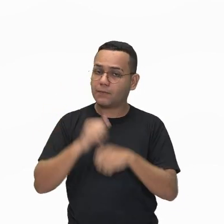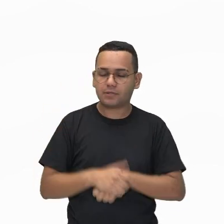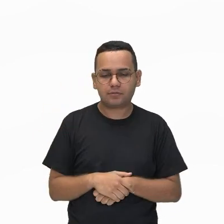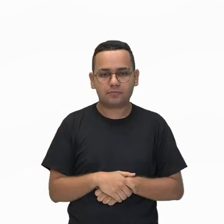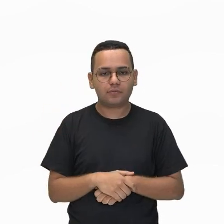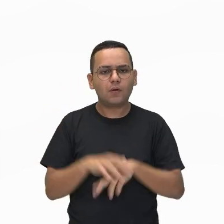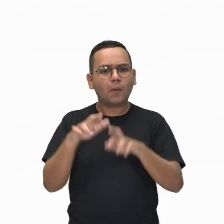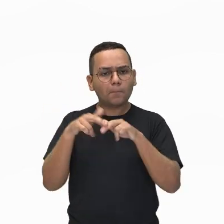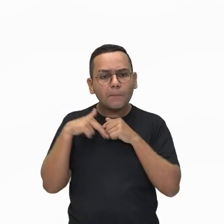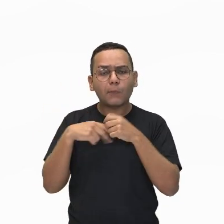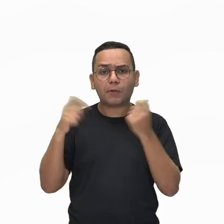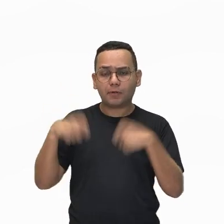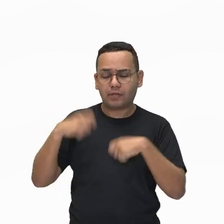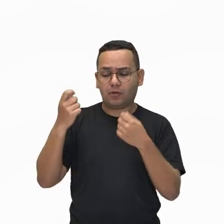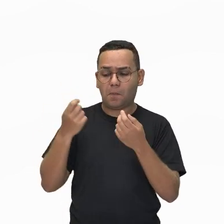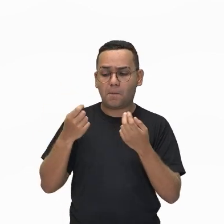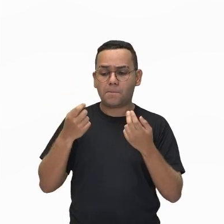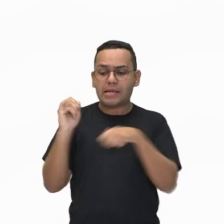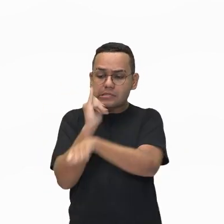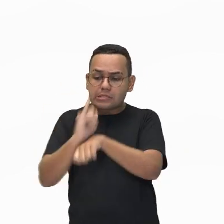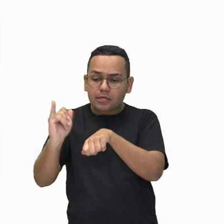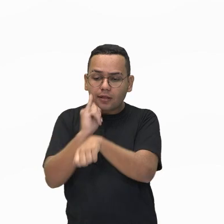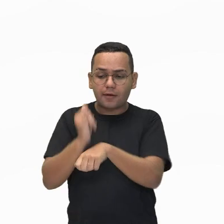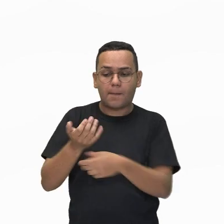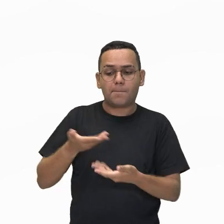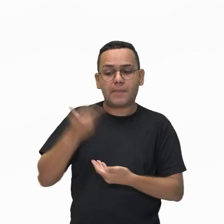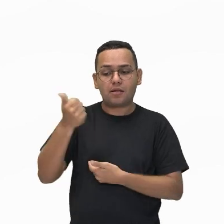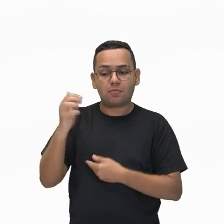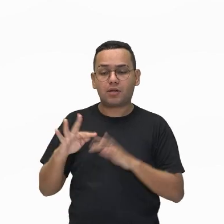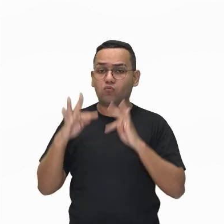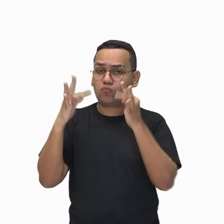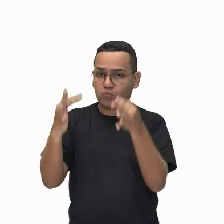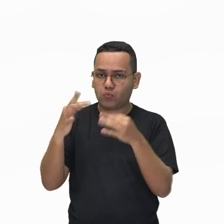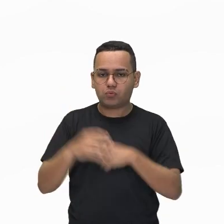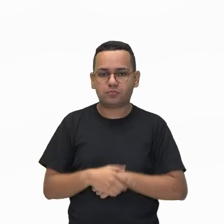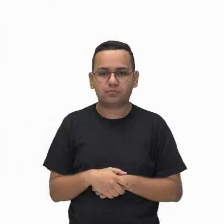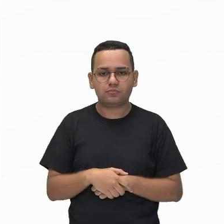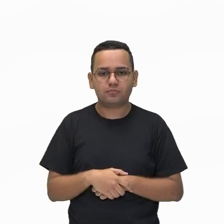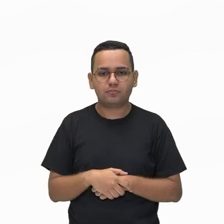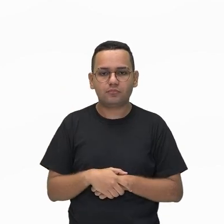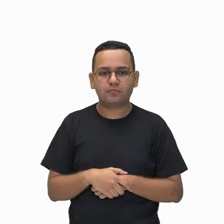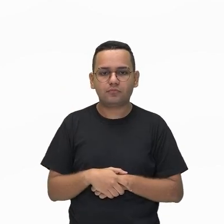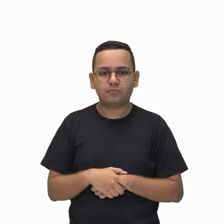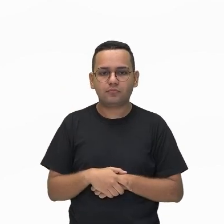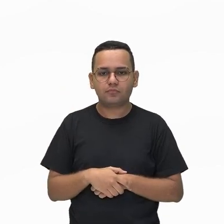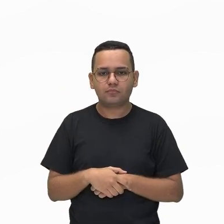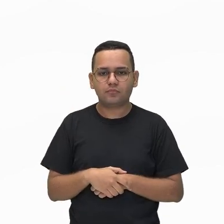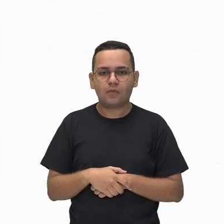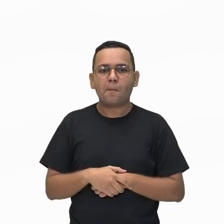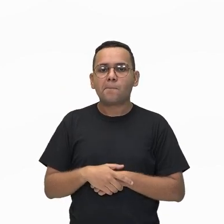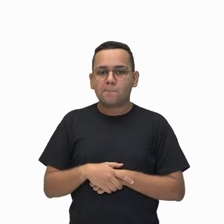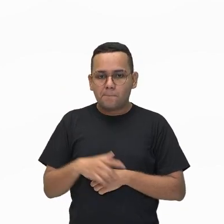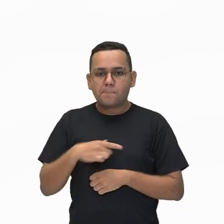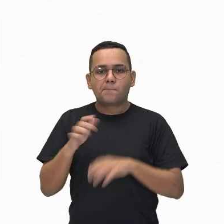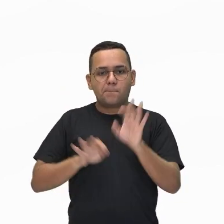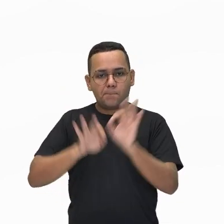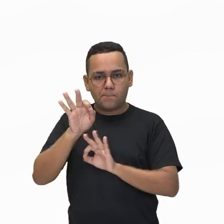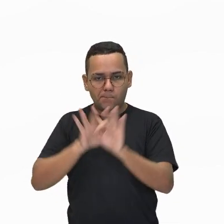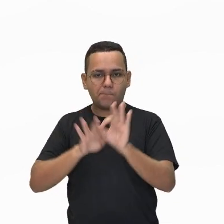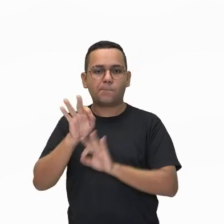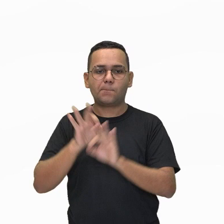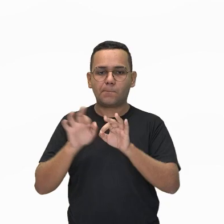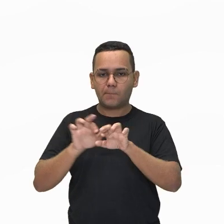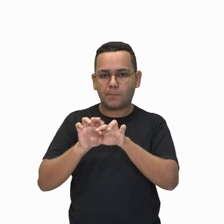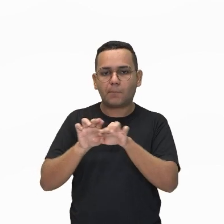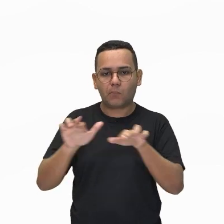visão melhor de futuro, facilitando a elaboração de planejamentos e estratégias, aumentando a